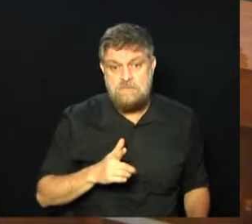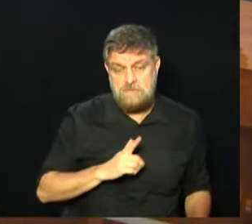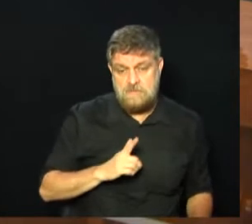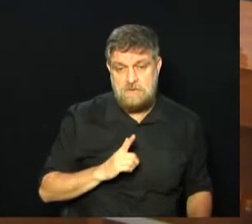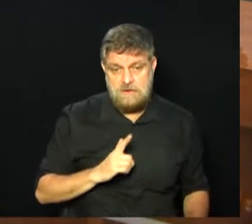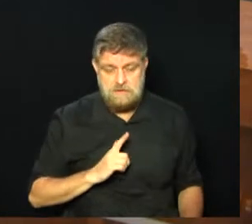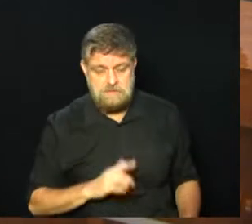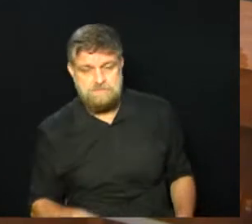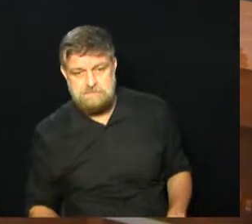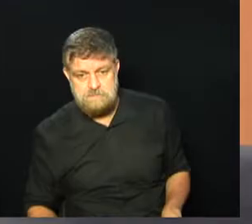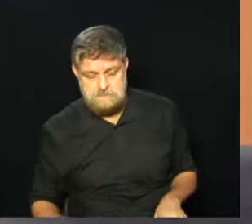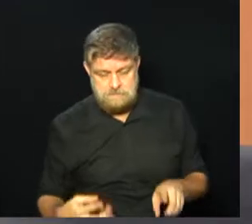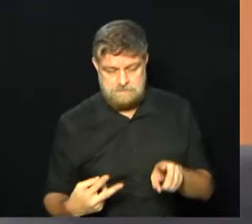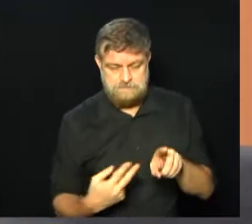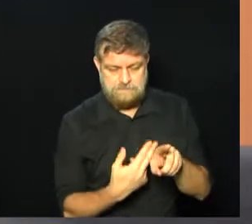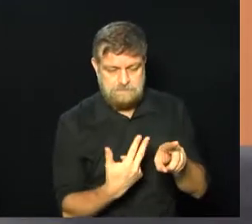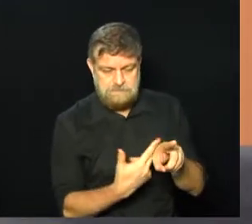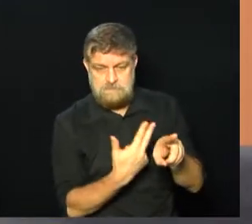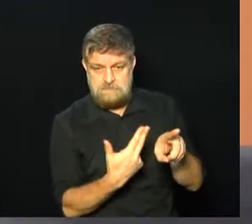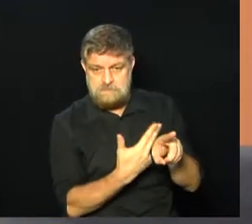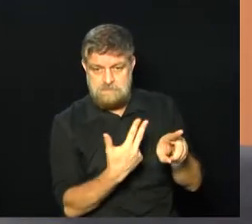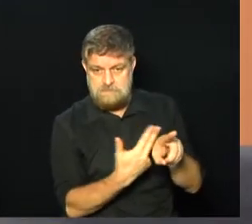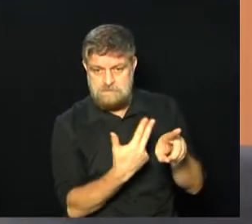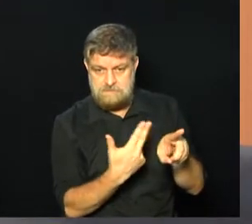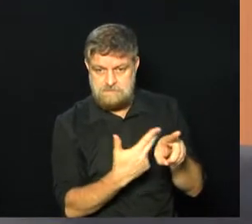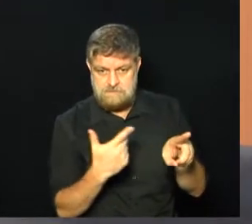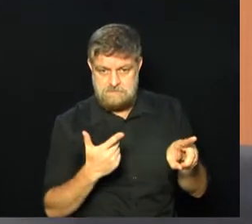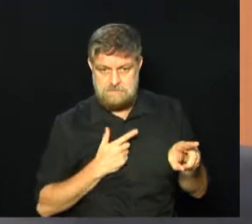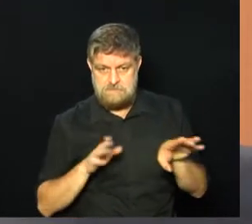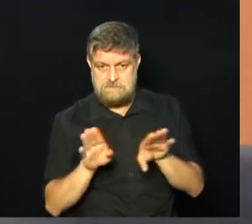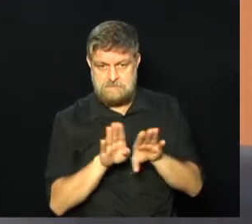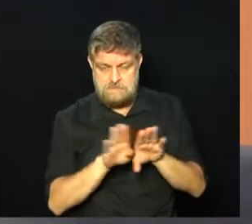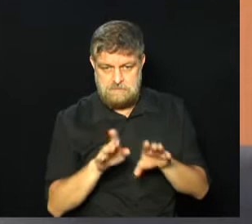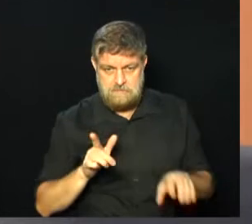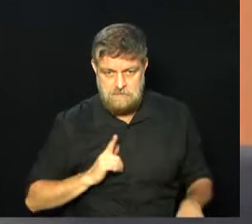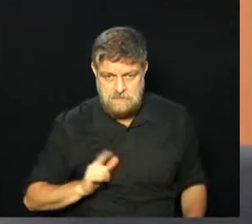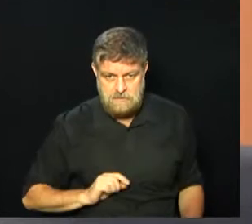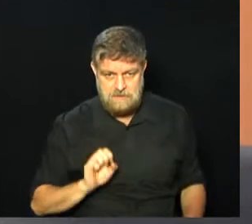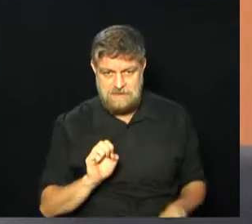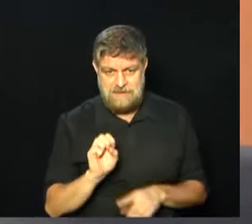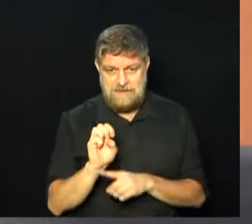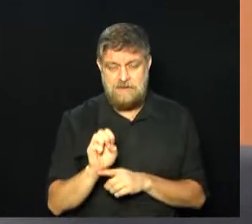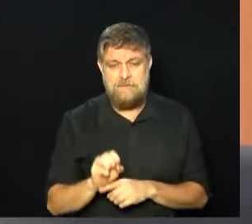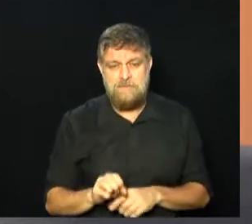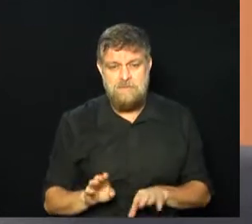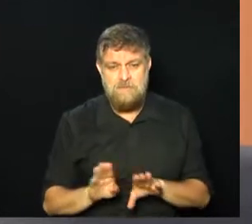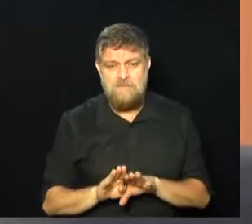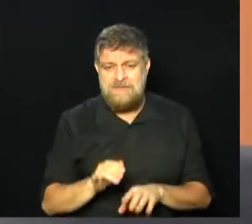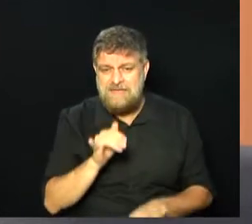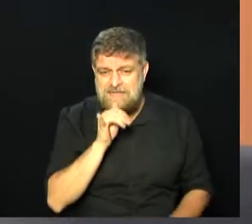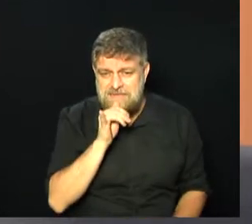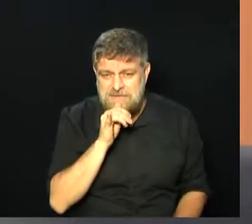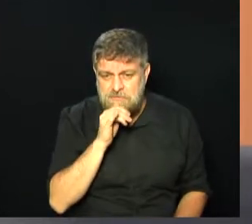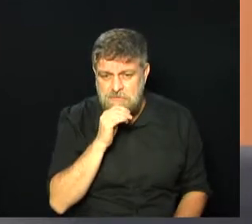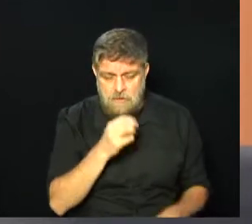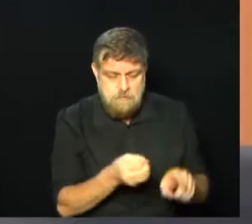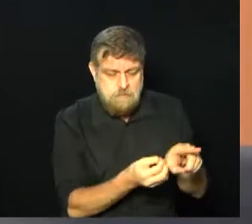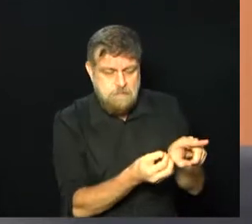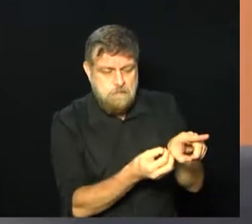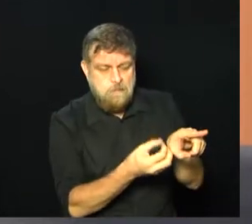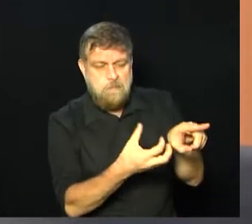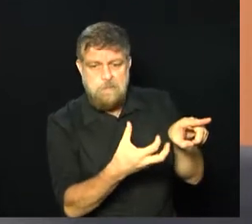no termo cirurgia de próstata, a cirurgia endoscópica, que é aquela quando é para inchaço da